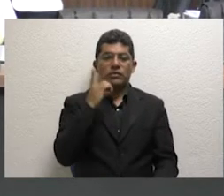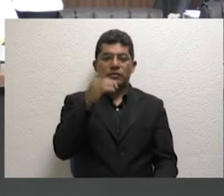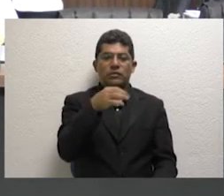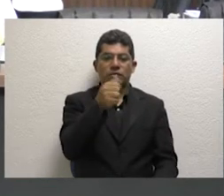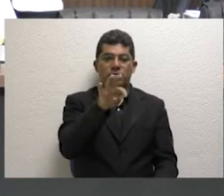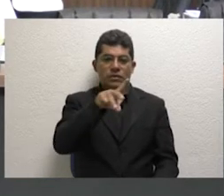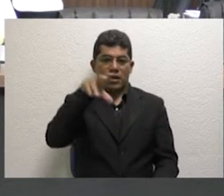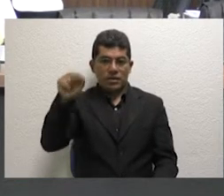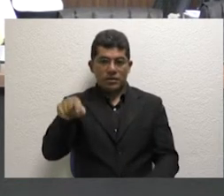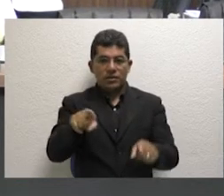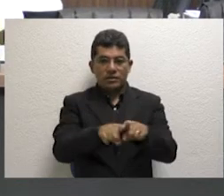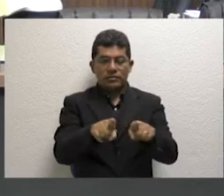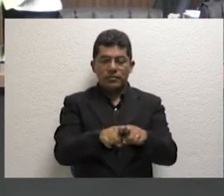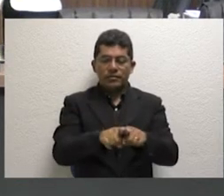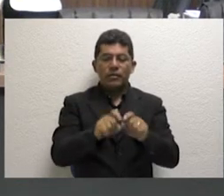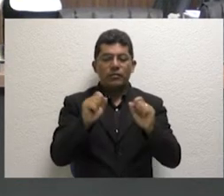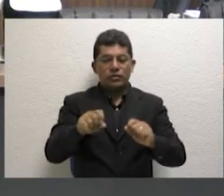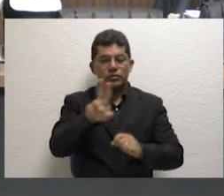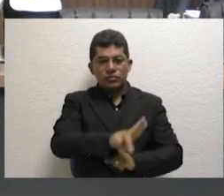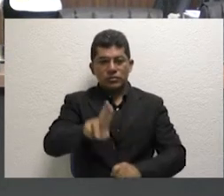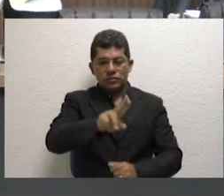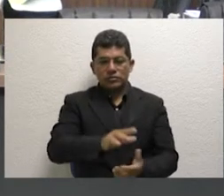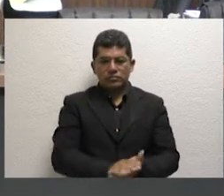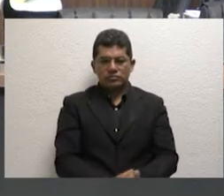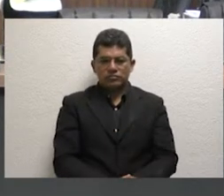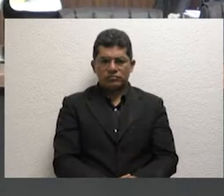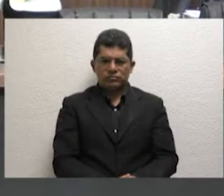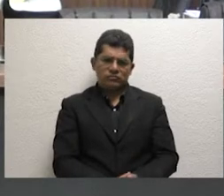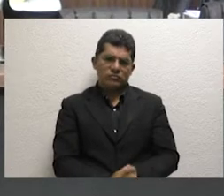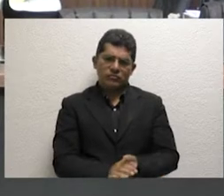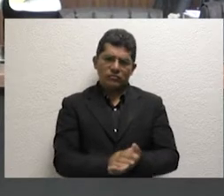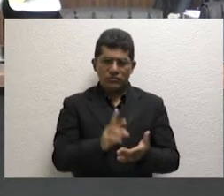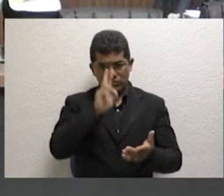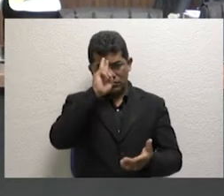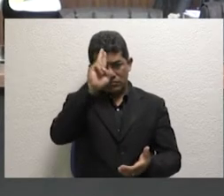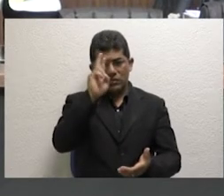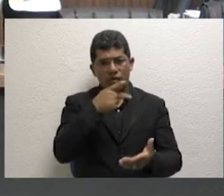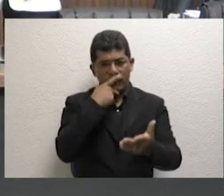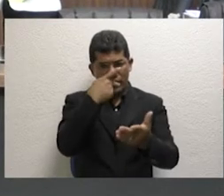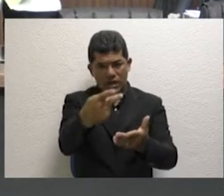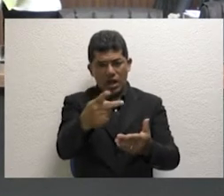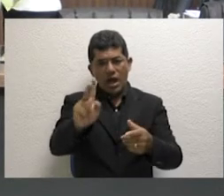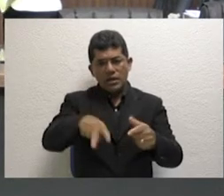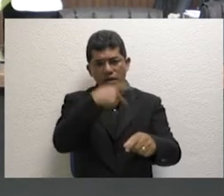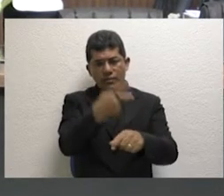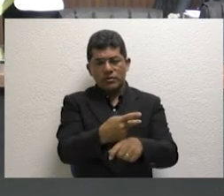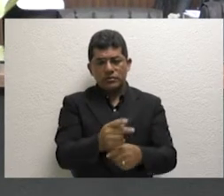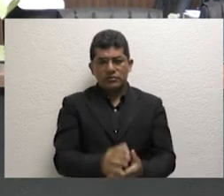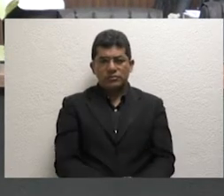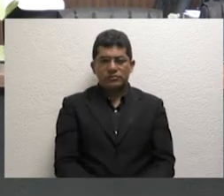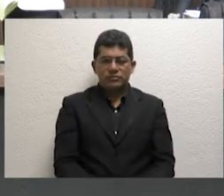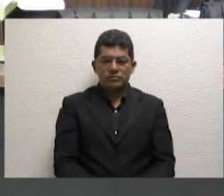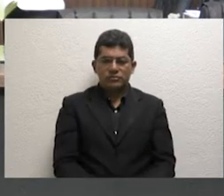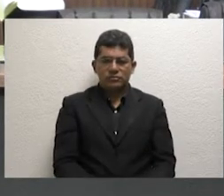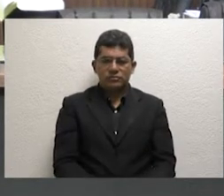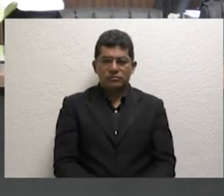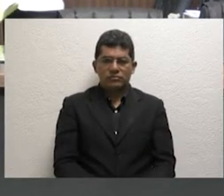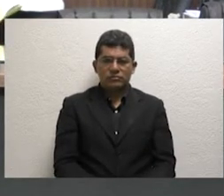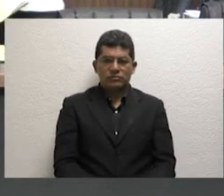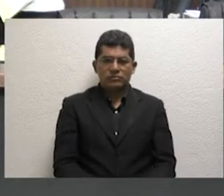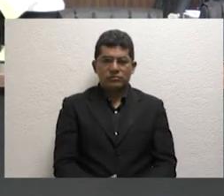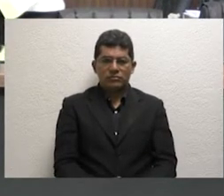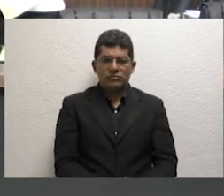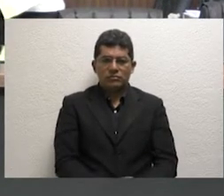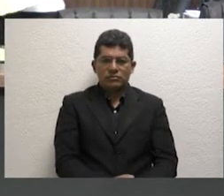e para que ele faça deputado Berlamino é melhor o senhor falar e depois ele já inicia pode depois cinco minutos